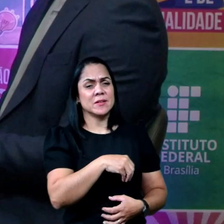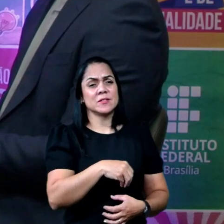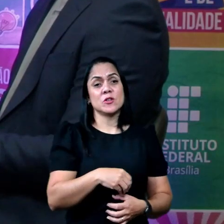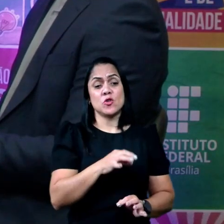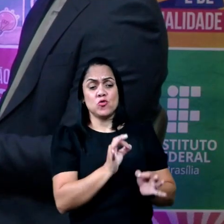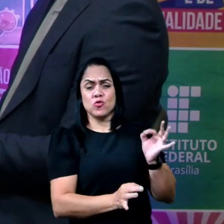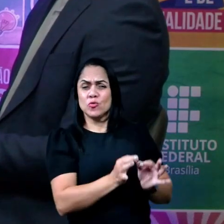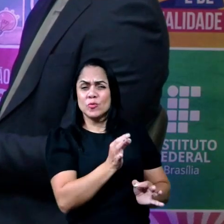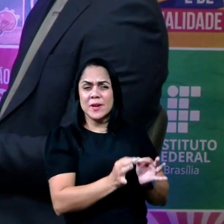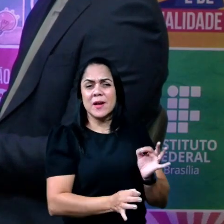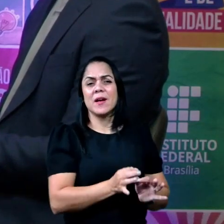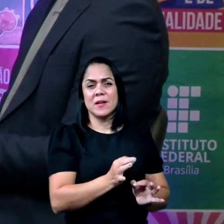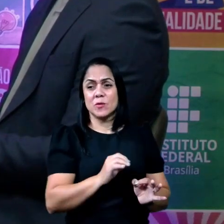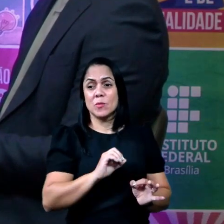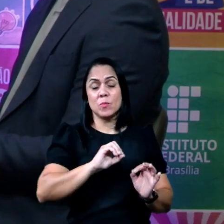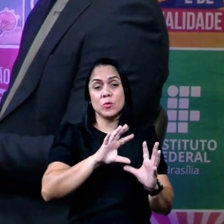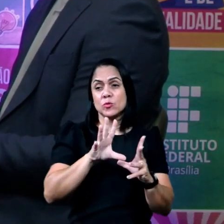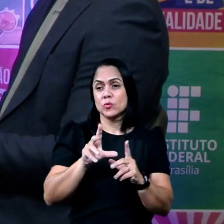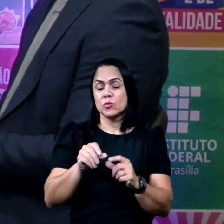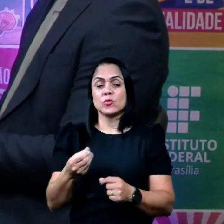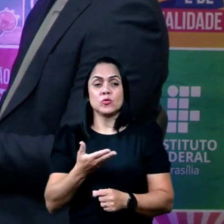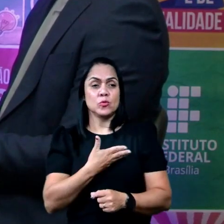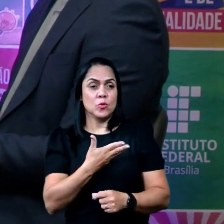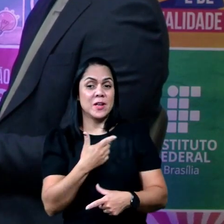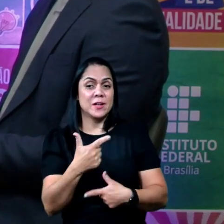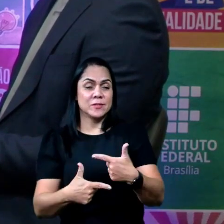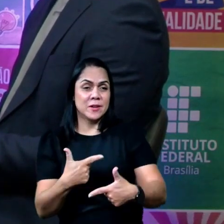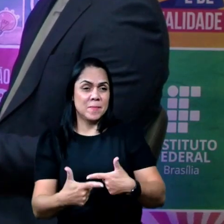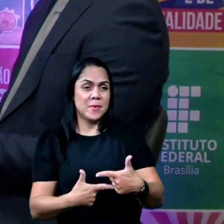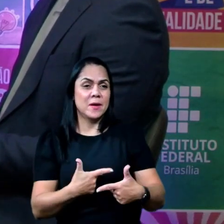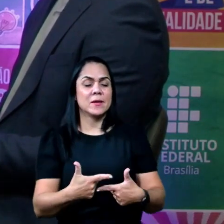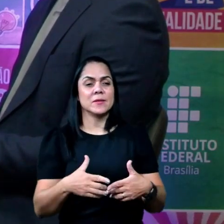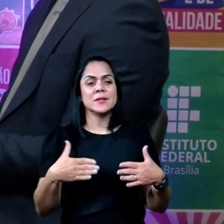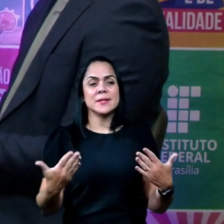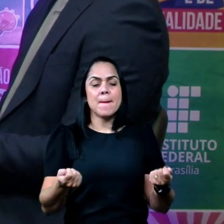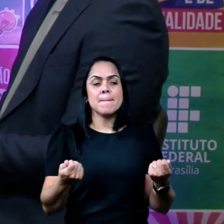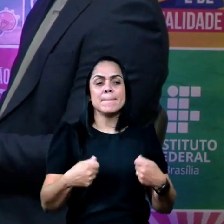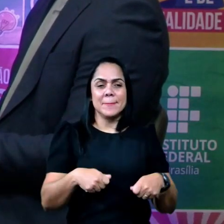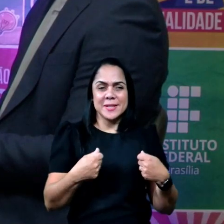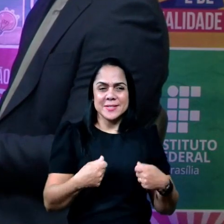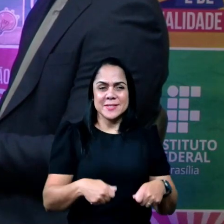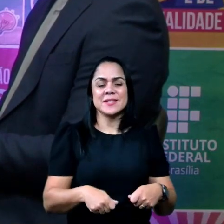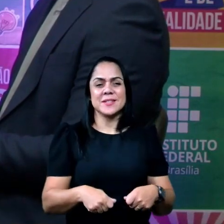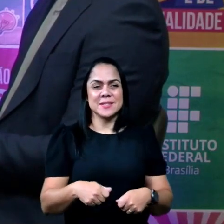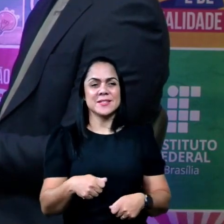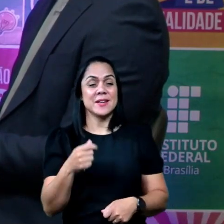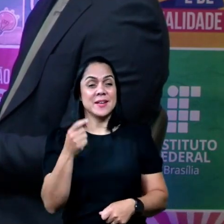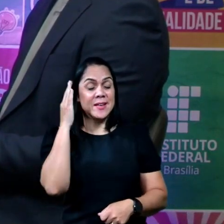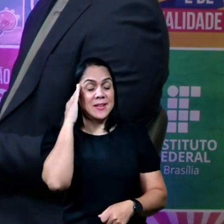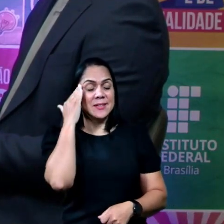julgada, inclusive, Exato. pelos próprios outros colegas, né, e por aí vai. Então é muito sério e a gente precisa realmente se debruçar, e falar, gente,